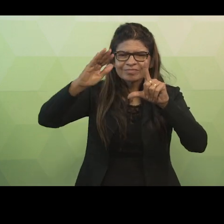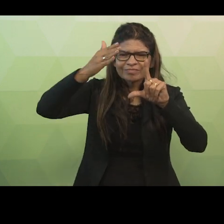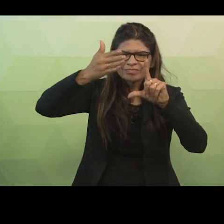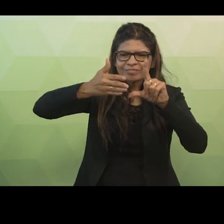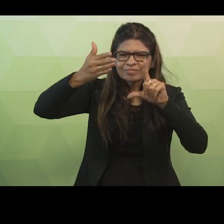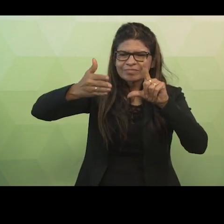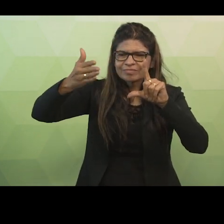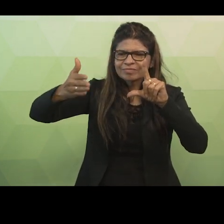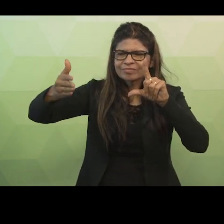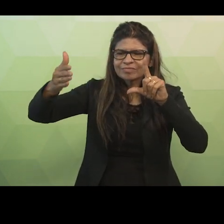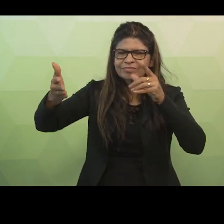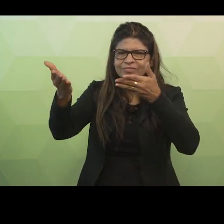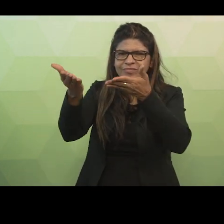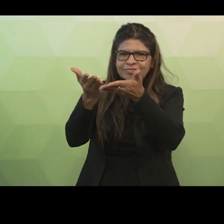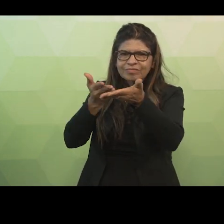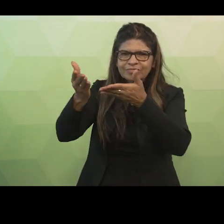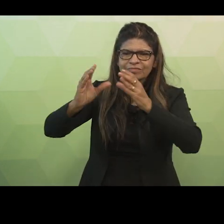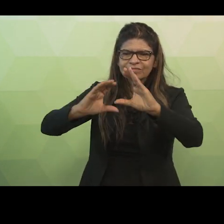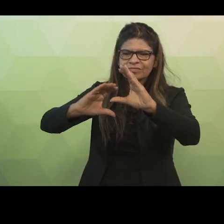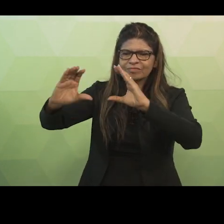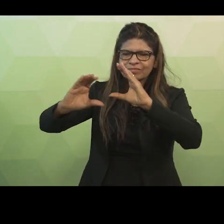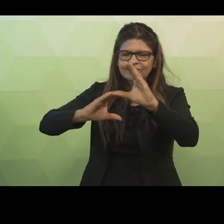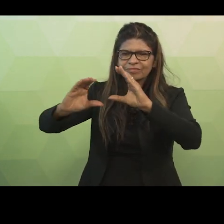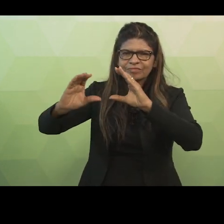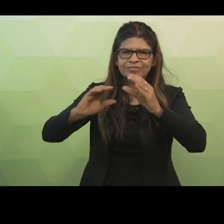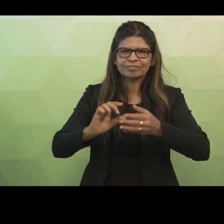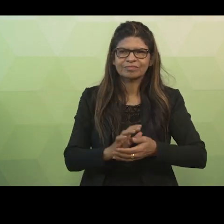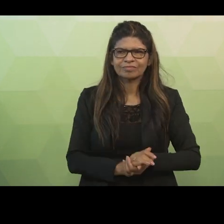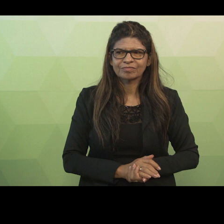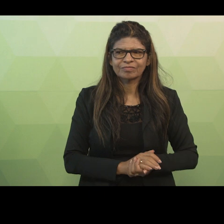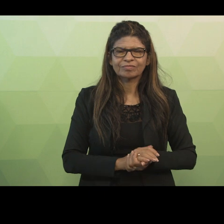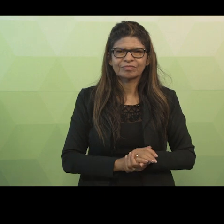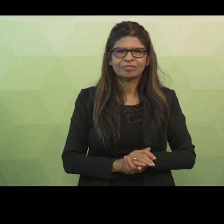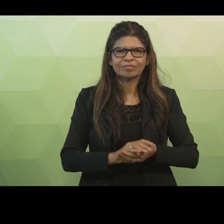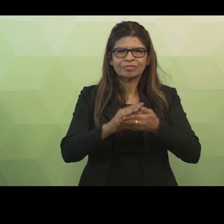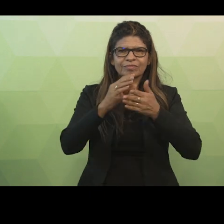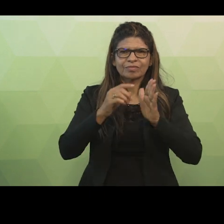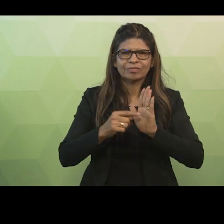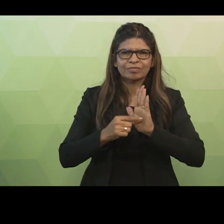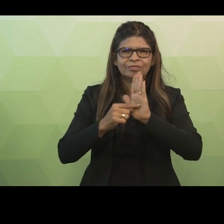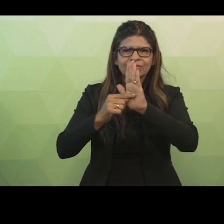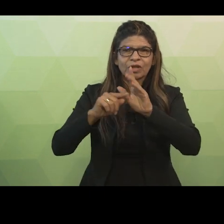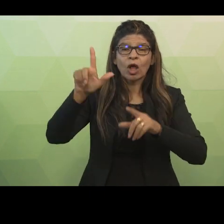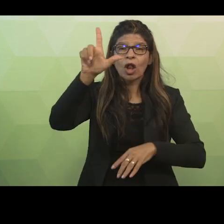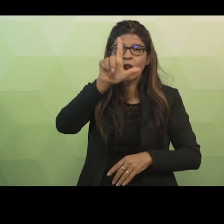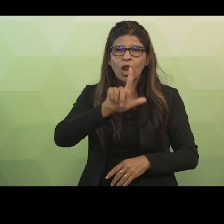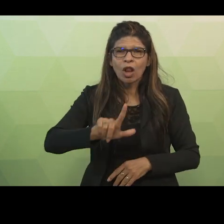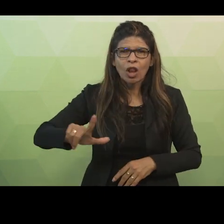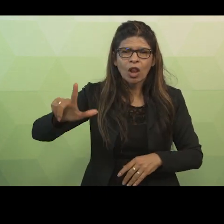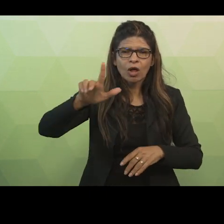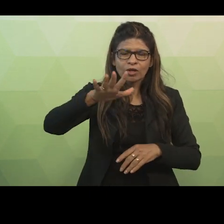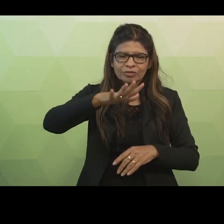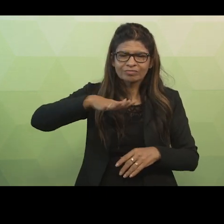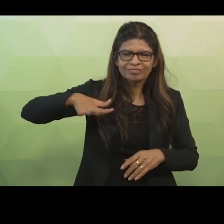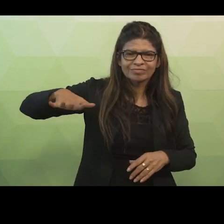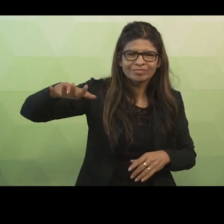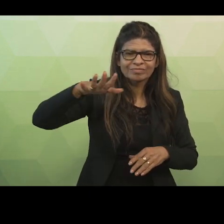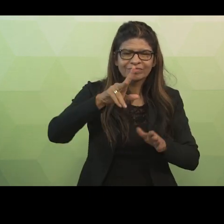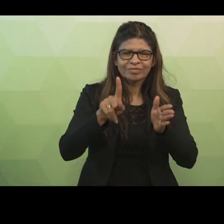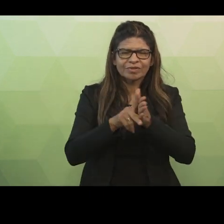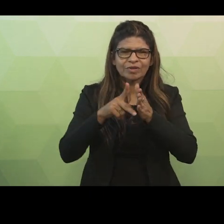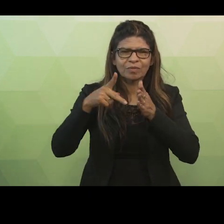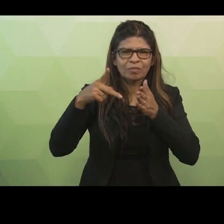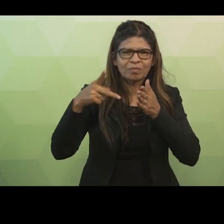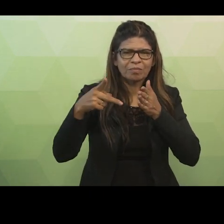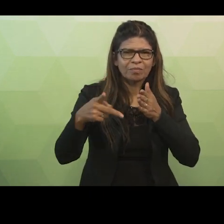objetos. Utilizamos estes diagramas para descrever a lógica de um cenário específico de como um caso de